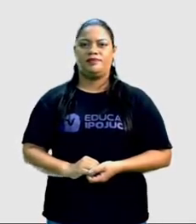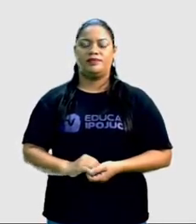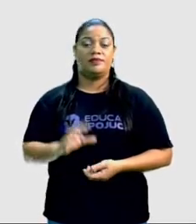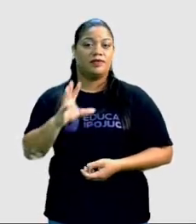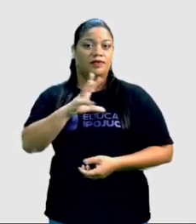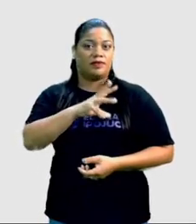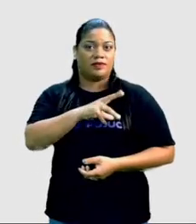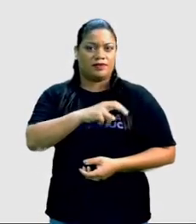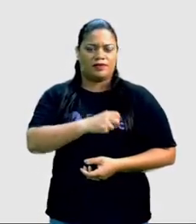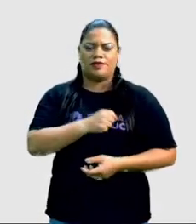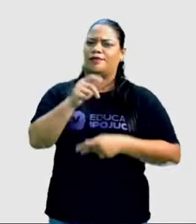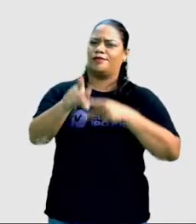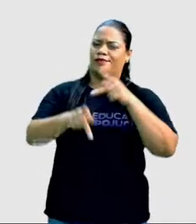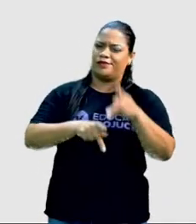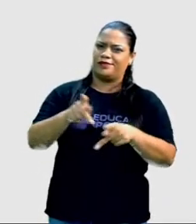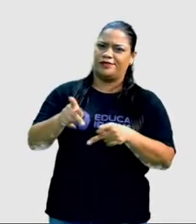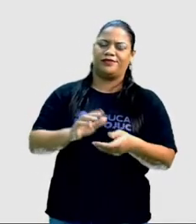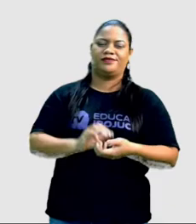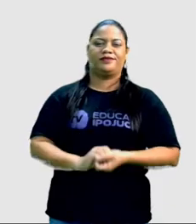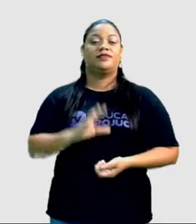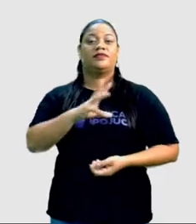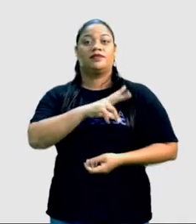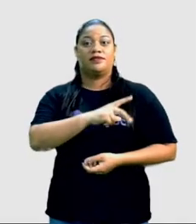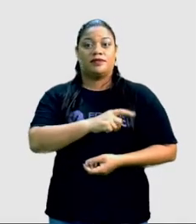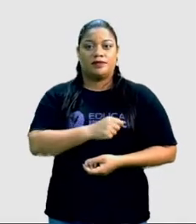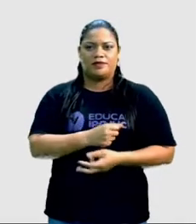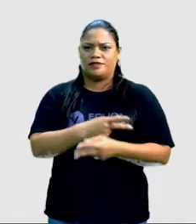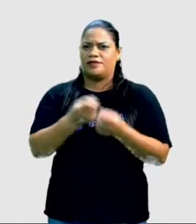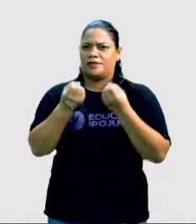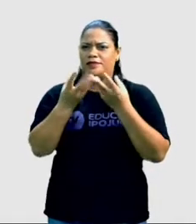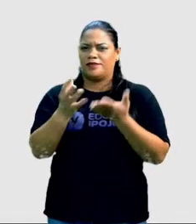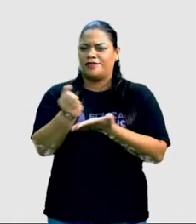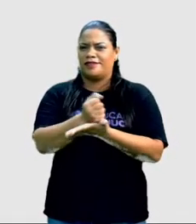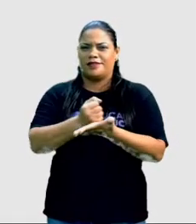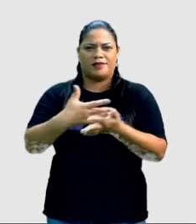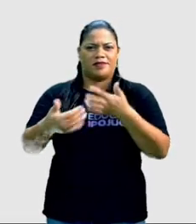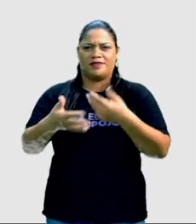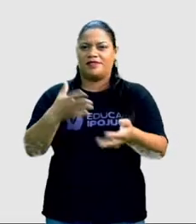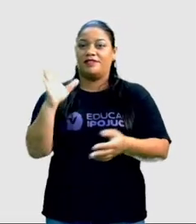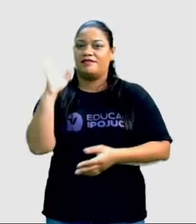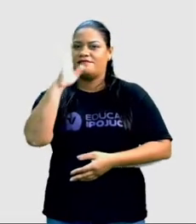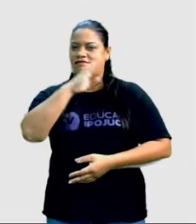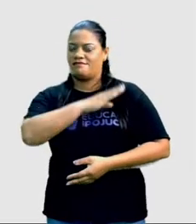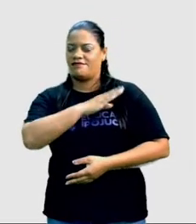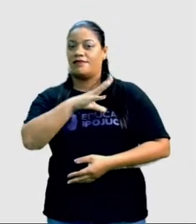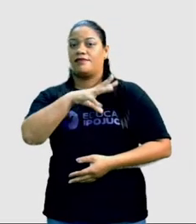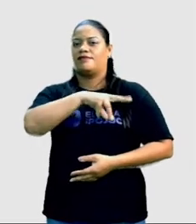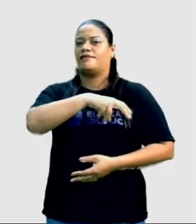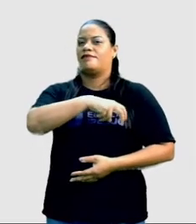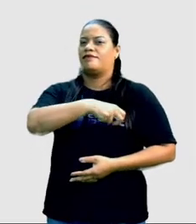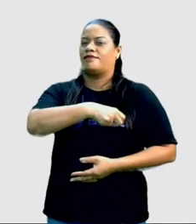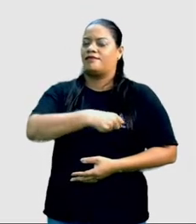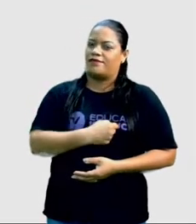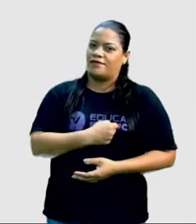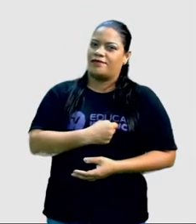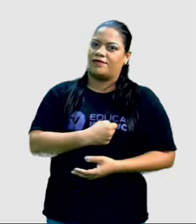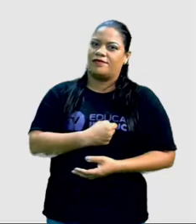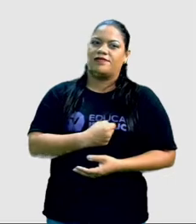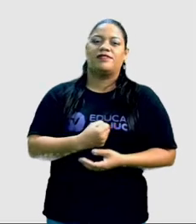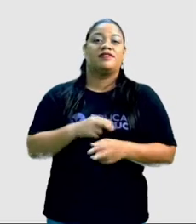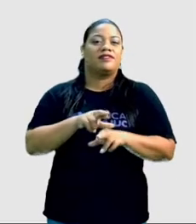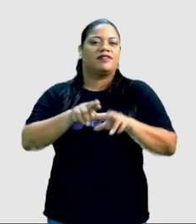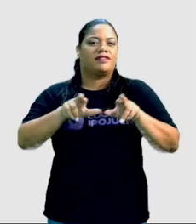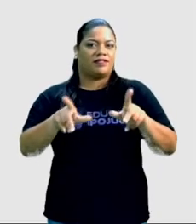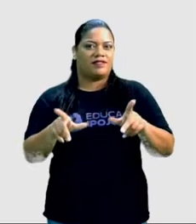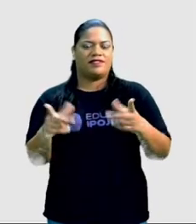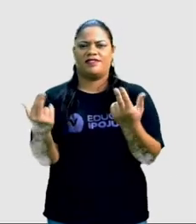O amor, meu povo, cura a própria cura, remédio para qualquer mal. Por o amado quem a ama, o